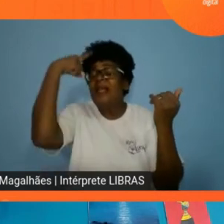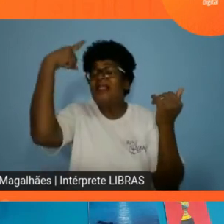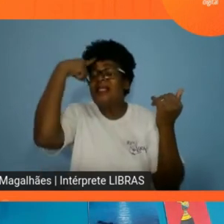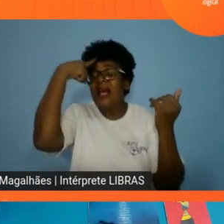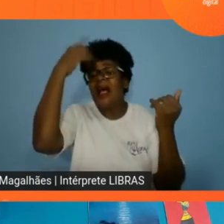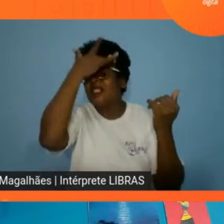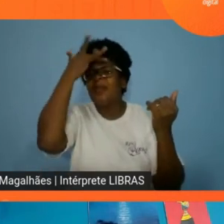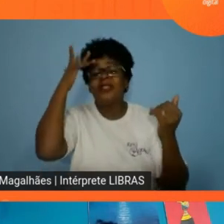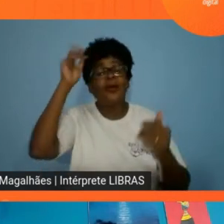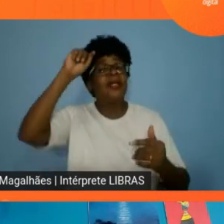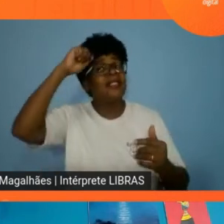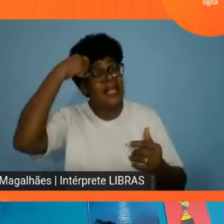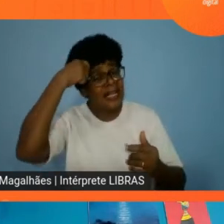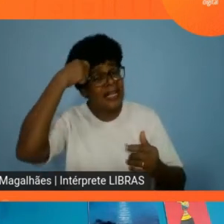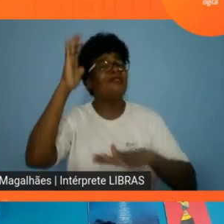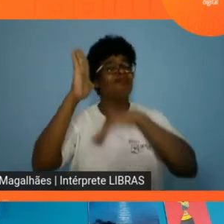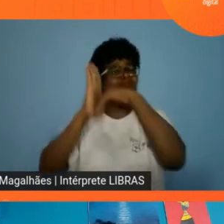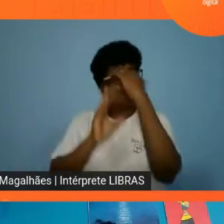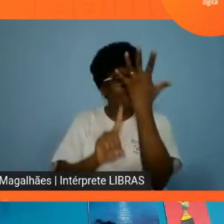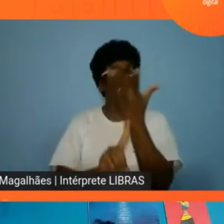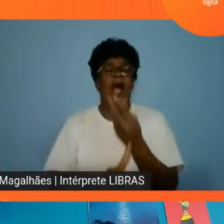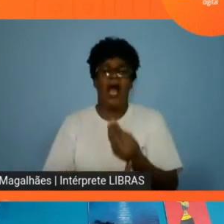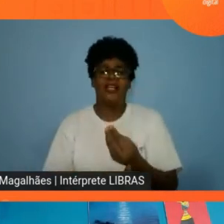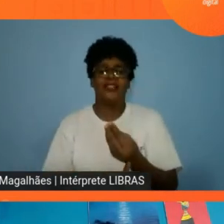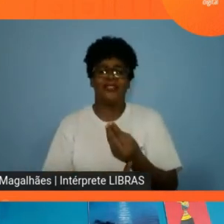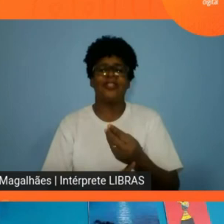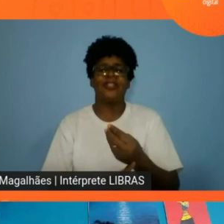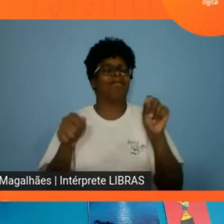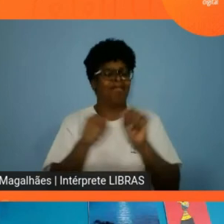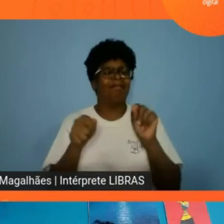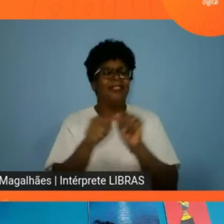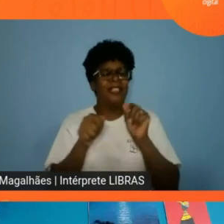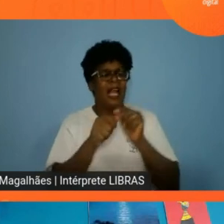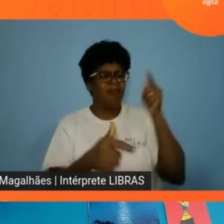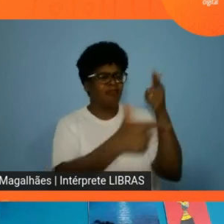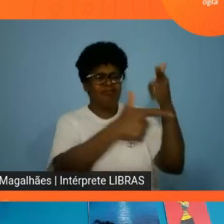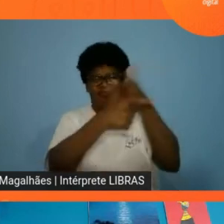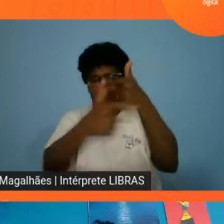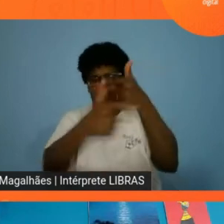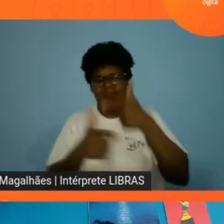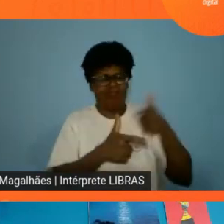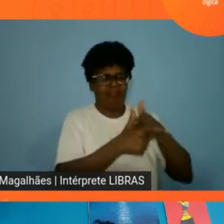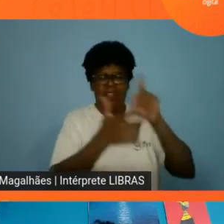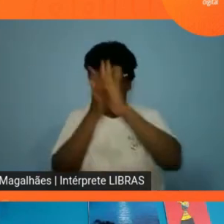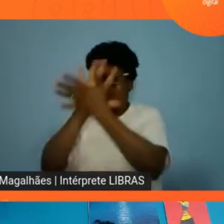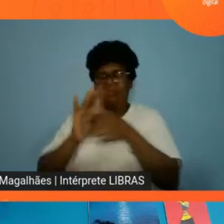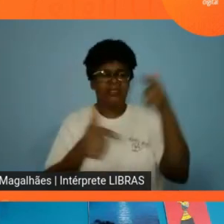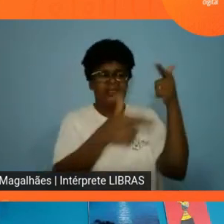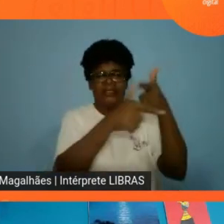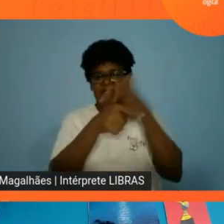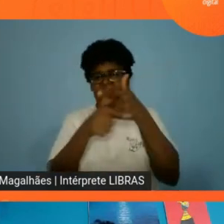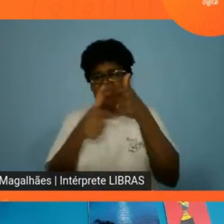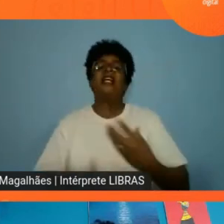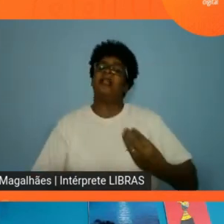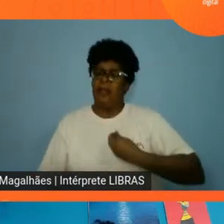fazem uma arte que é marginalizada, né? Uma arte que ainda vive aí, né? Nas cidades satélites,